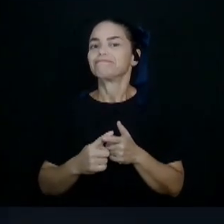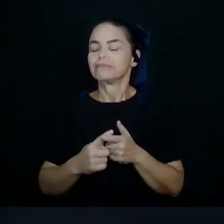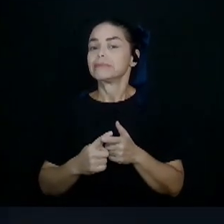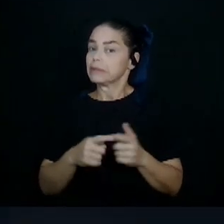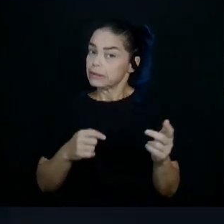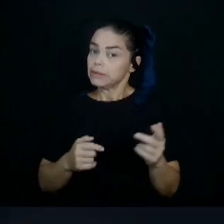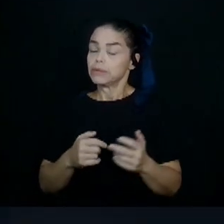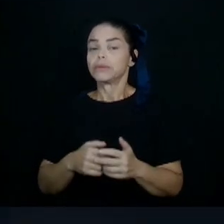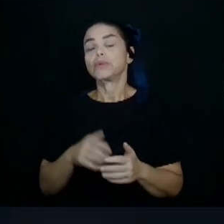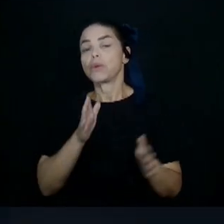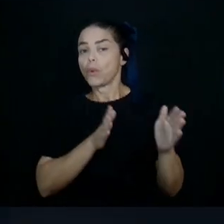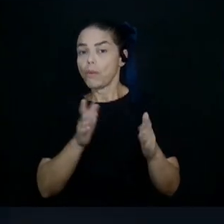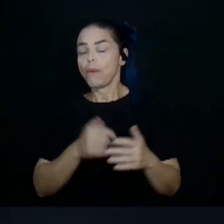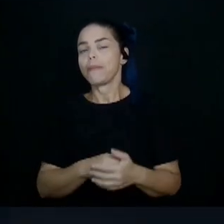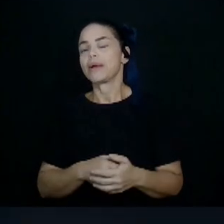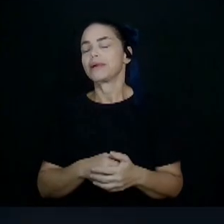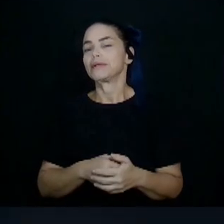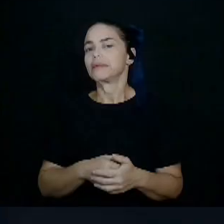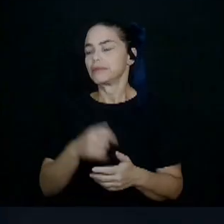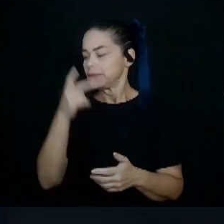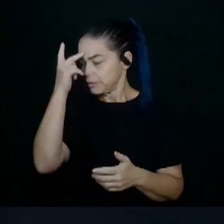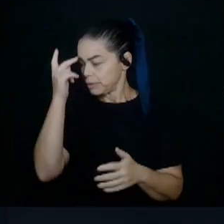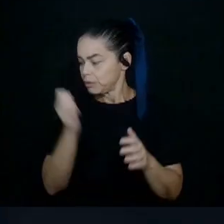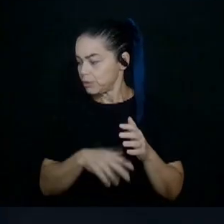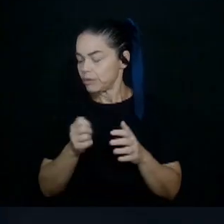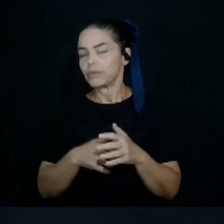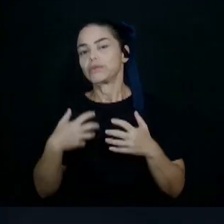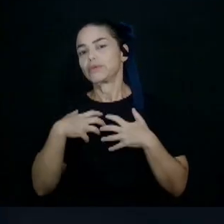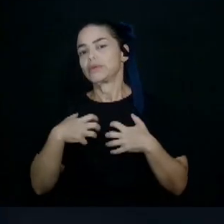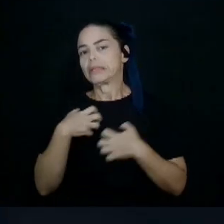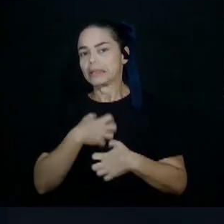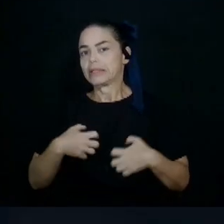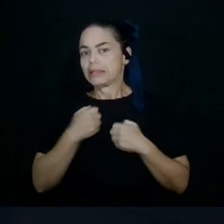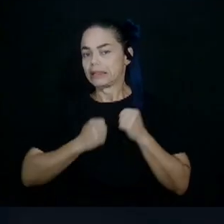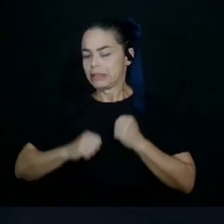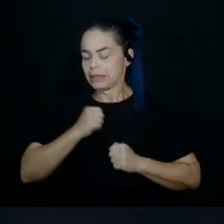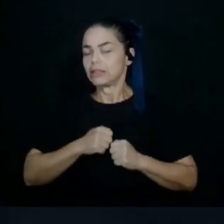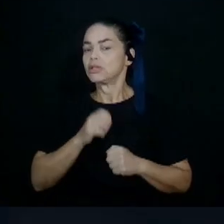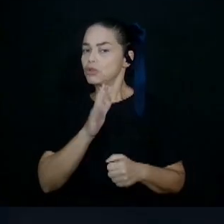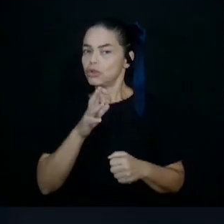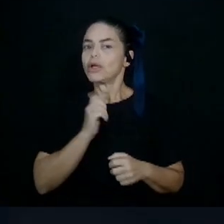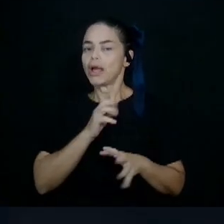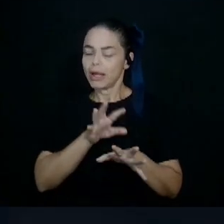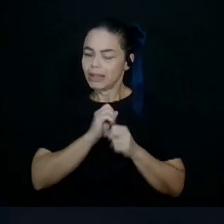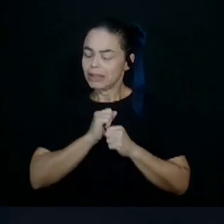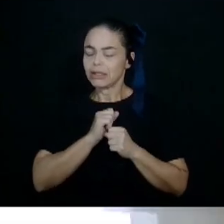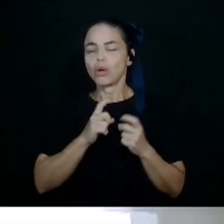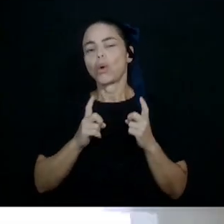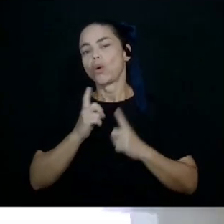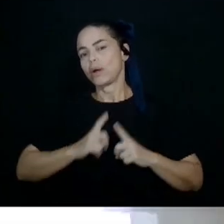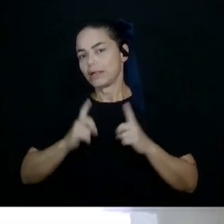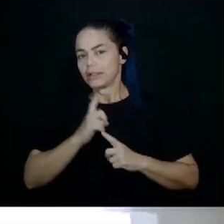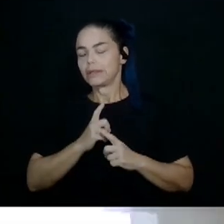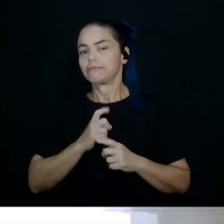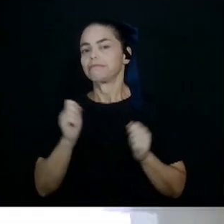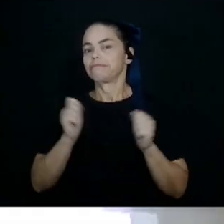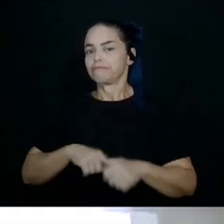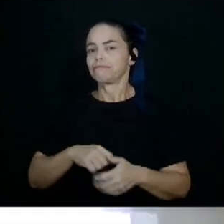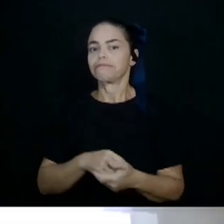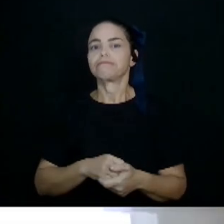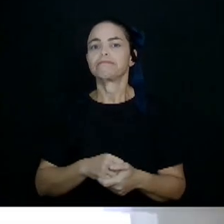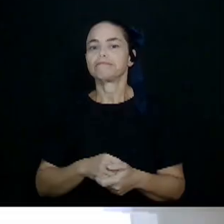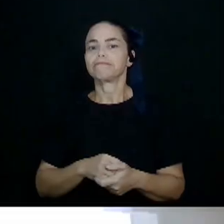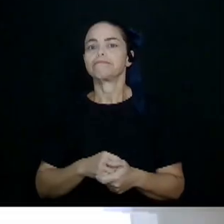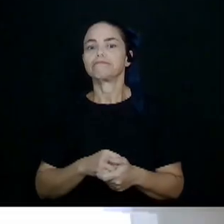algum momento. Ou a pessoa que acumula, ela já tem a ansiedade e a depressão? Pode ser que comece com o transtorno